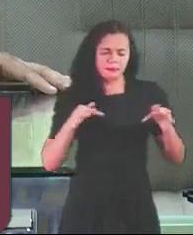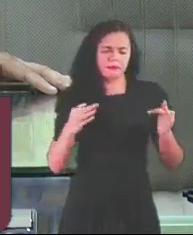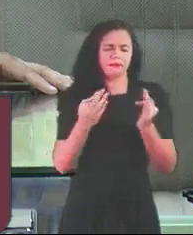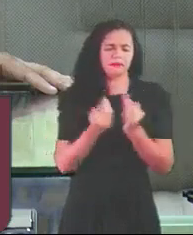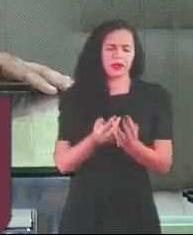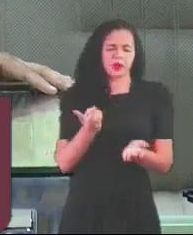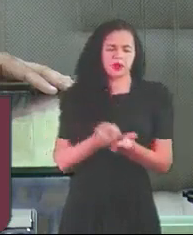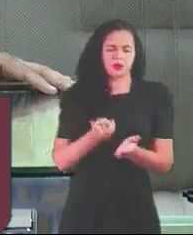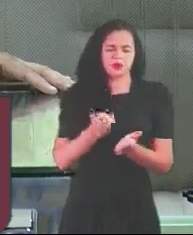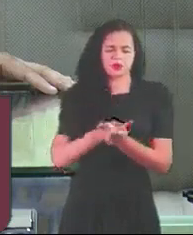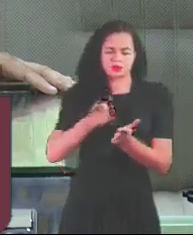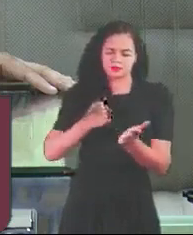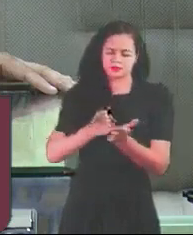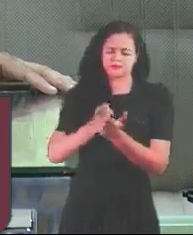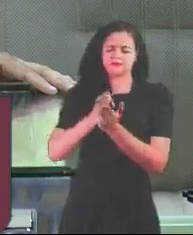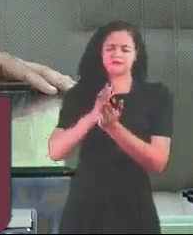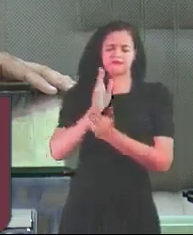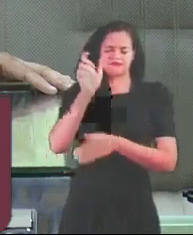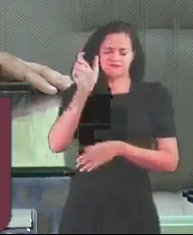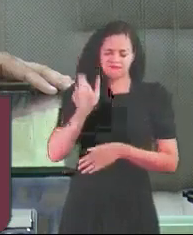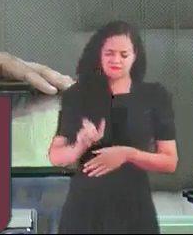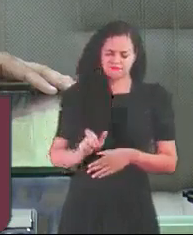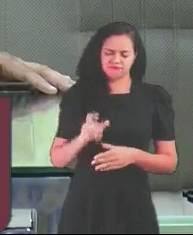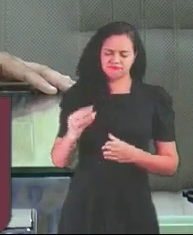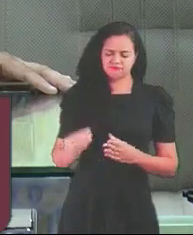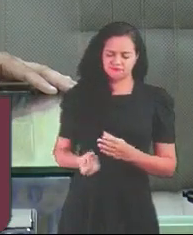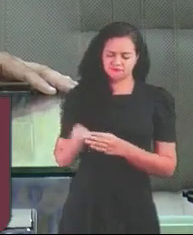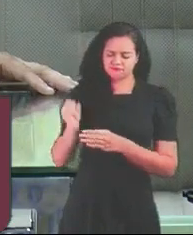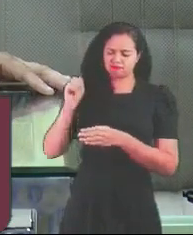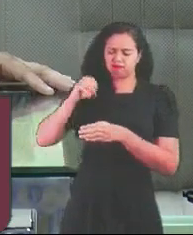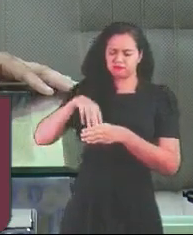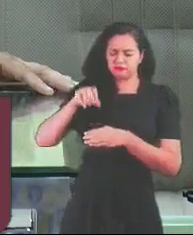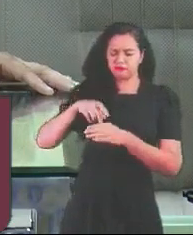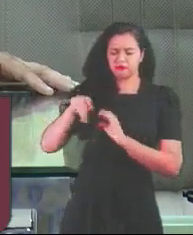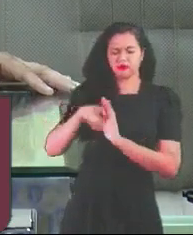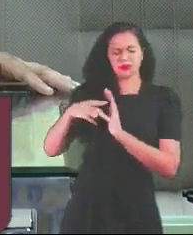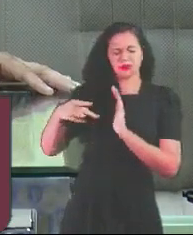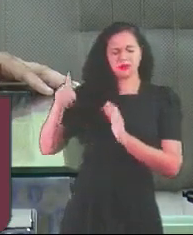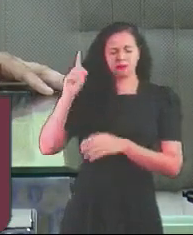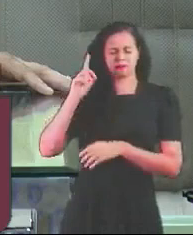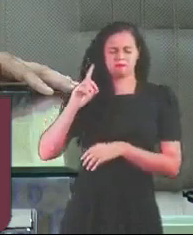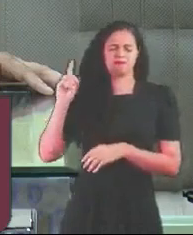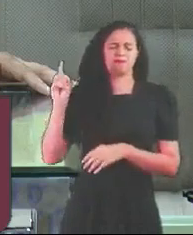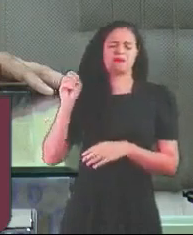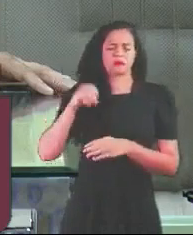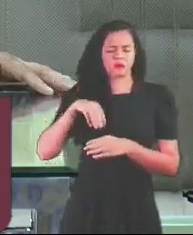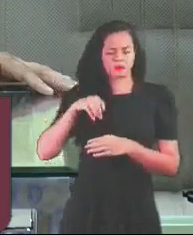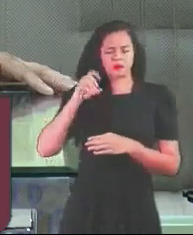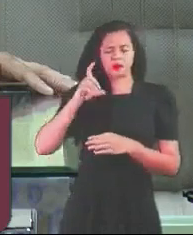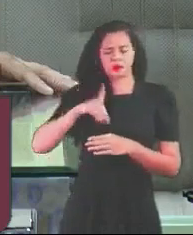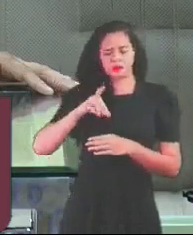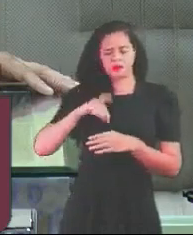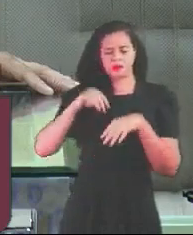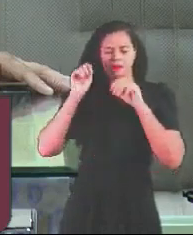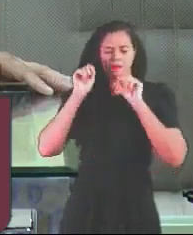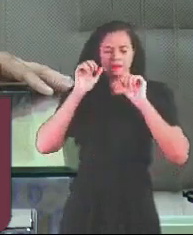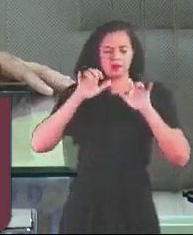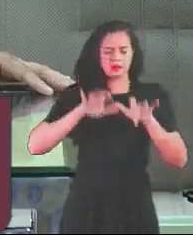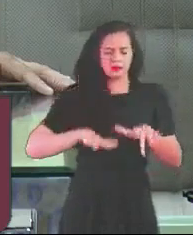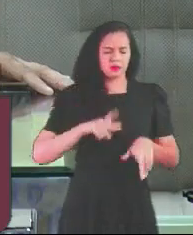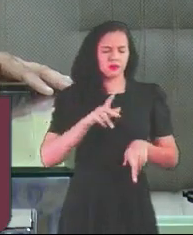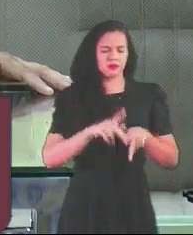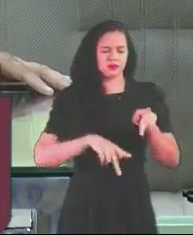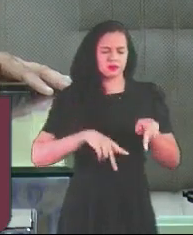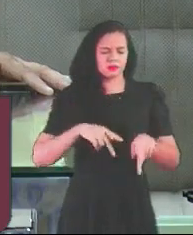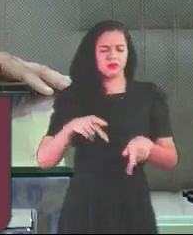continue fiéis na tua presença, devolvendo aquilo que te pertence, Senhor, os dízimos e as ofertas. Abençoa o teu povo, visite aqueles que